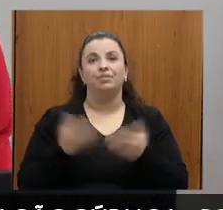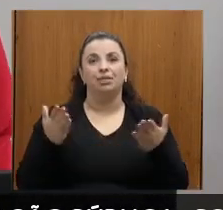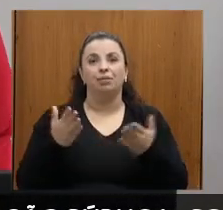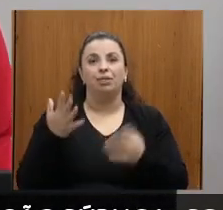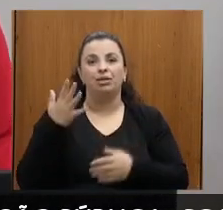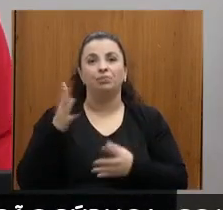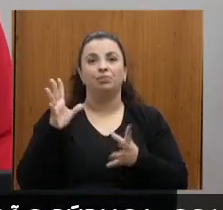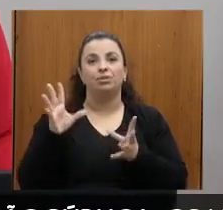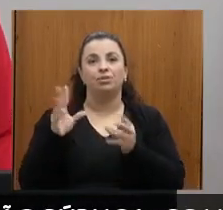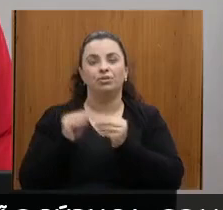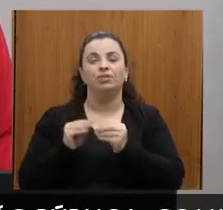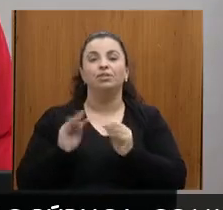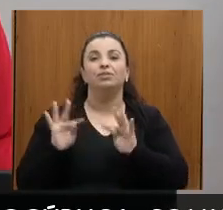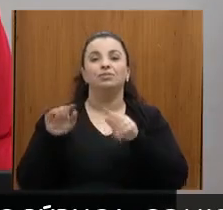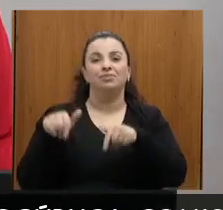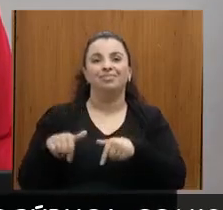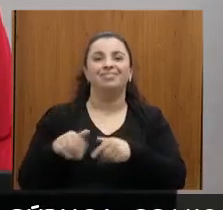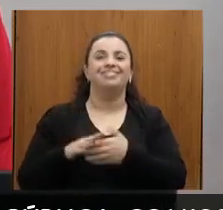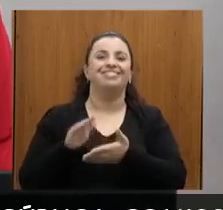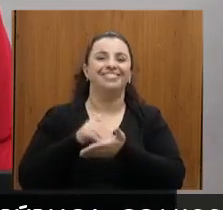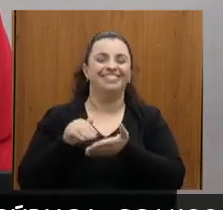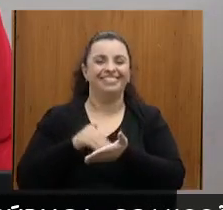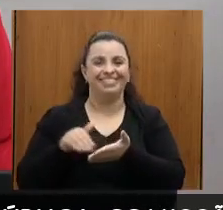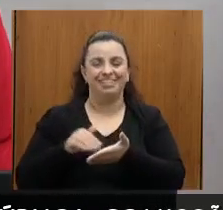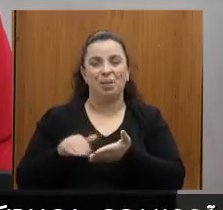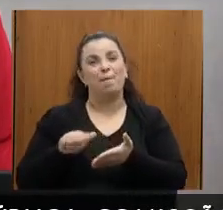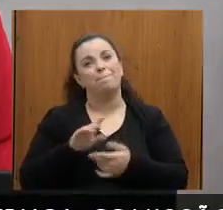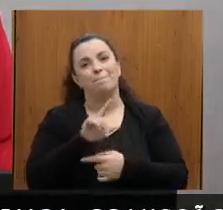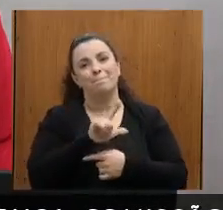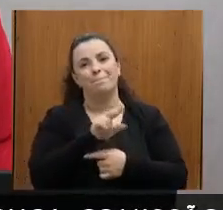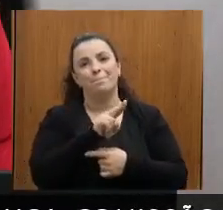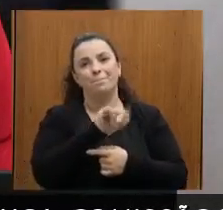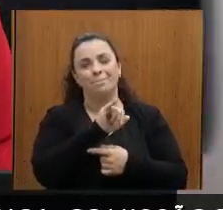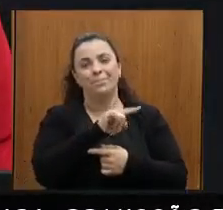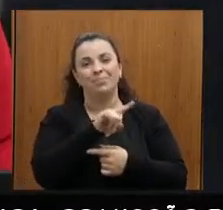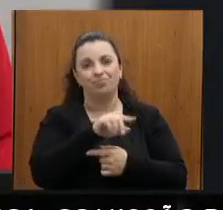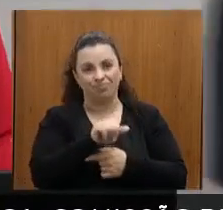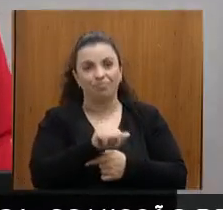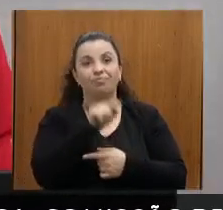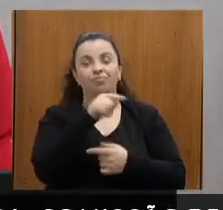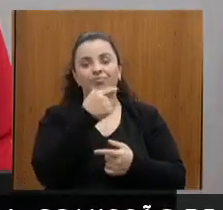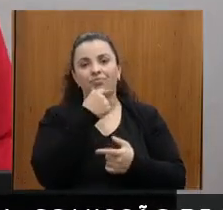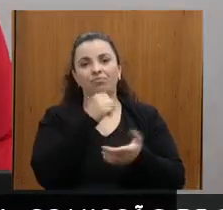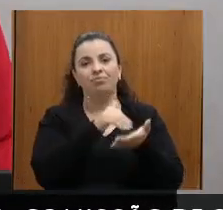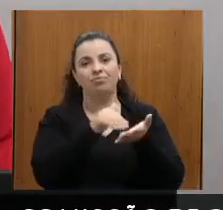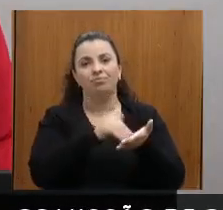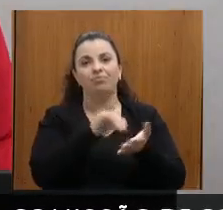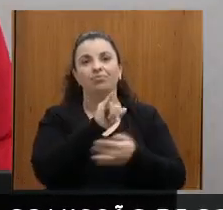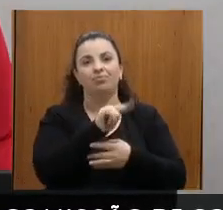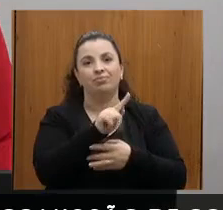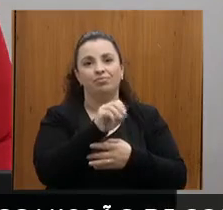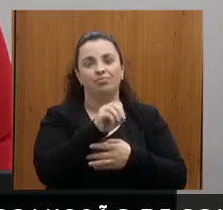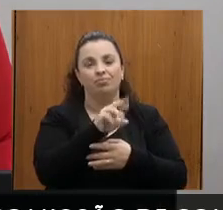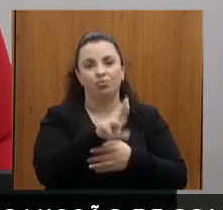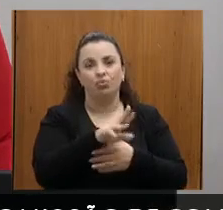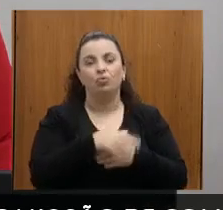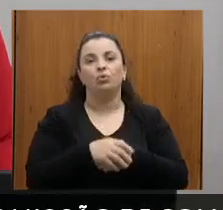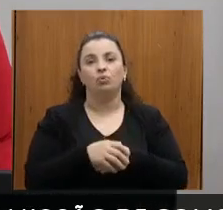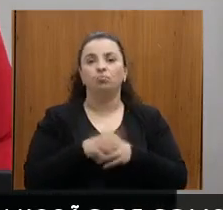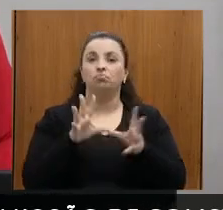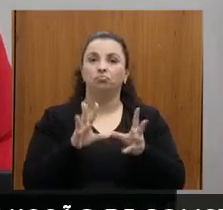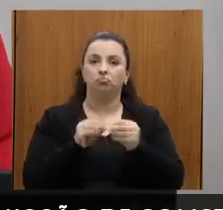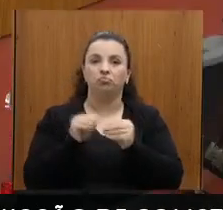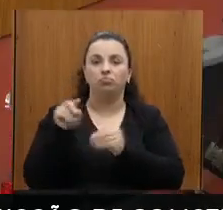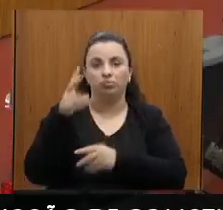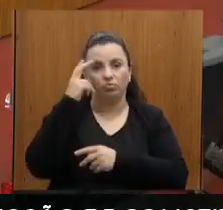para as considerações da secretária Luísa e do secretário Igoreto a respeito dos posicionamentos do deputado